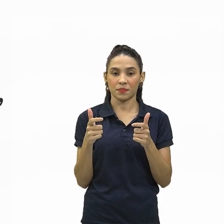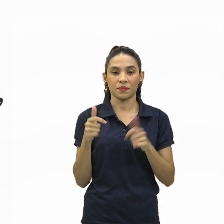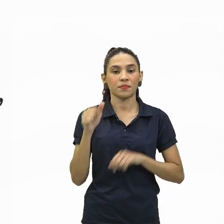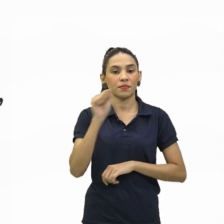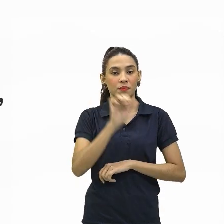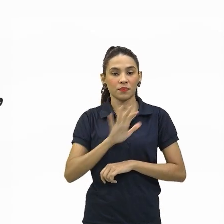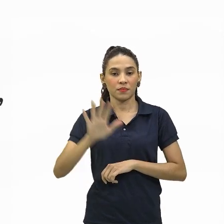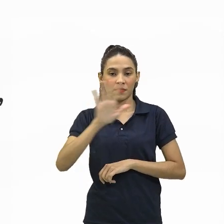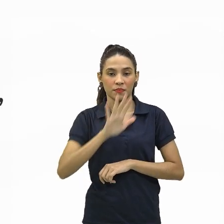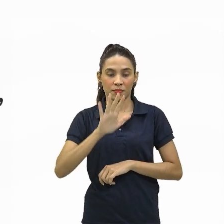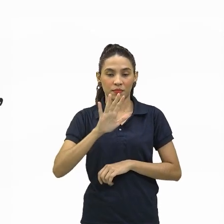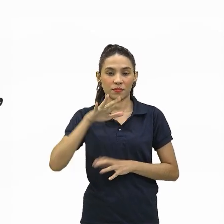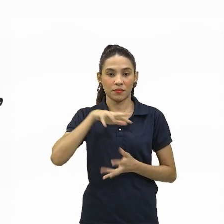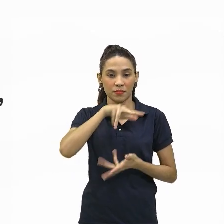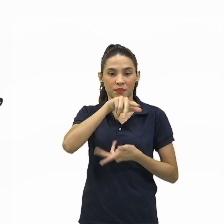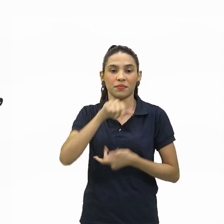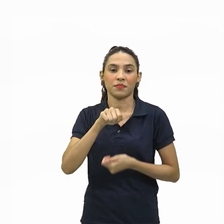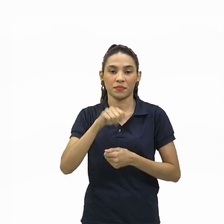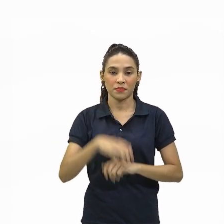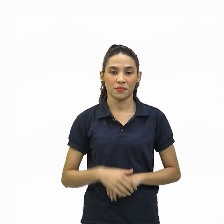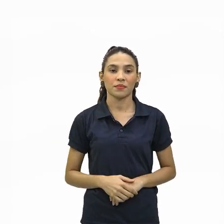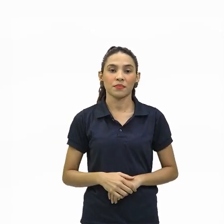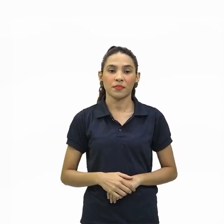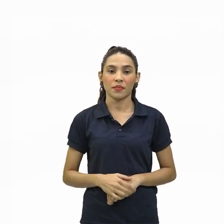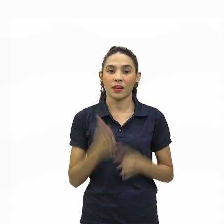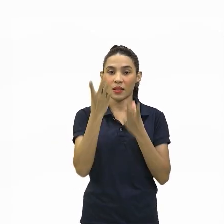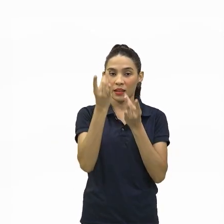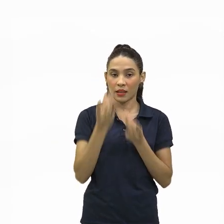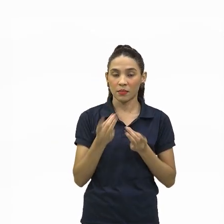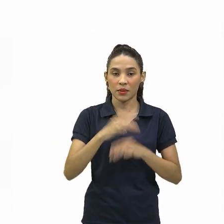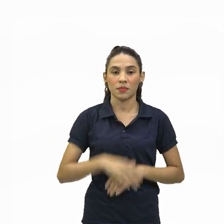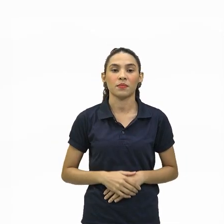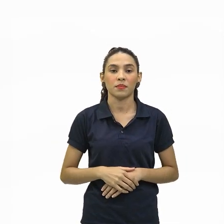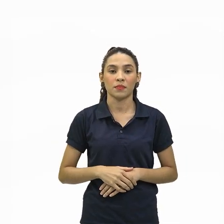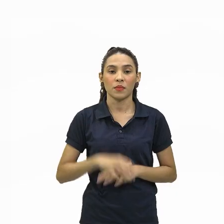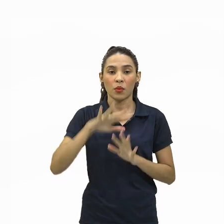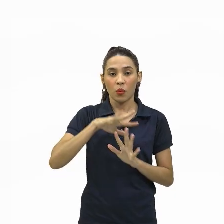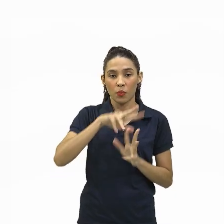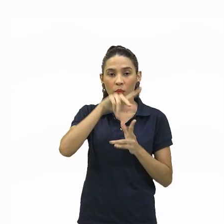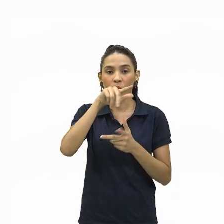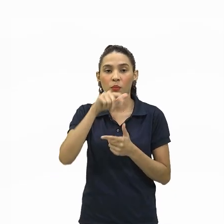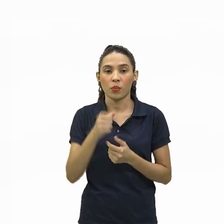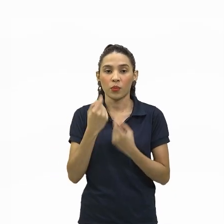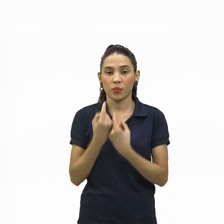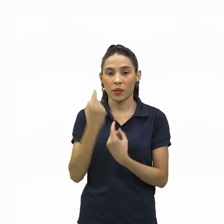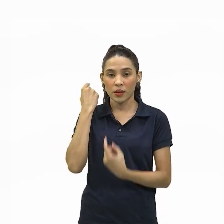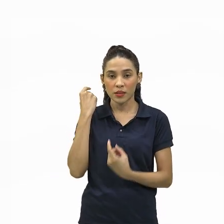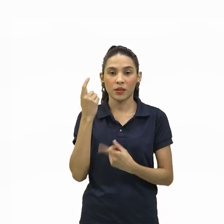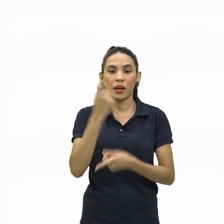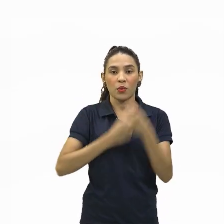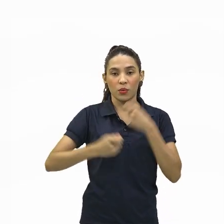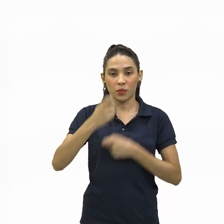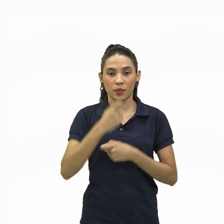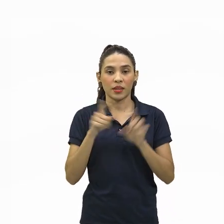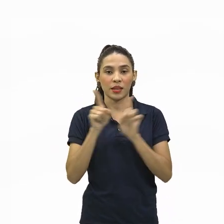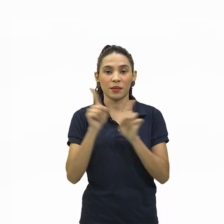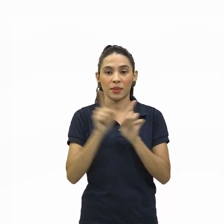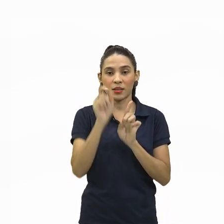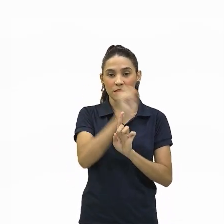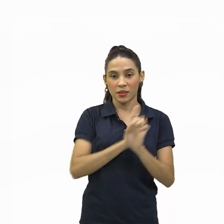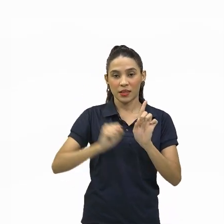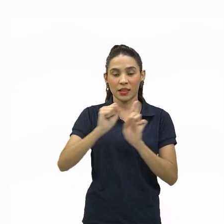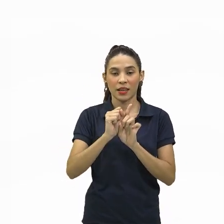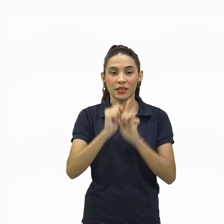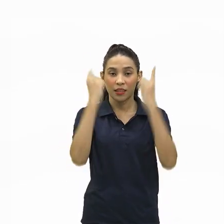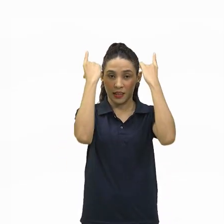local, nacional e mundial. Detalhamento: o mundo antigo, economia e